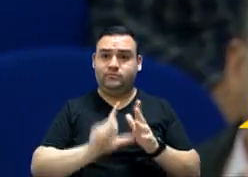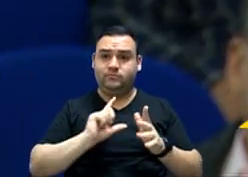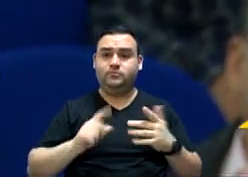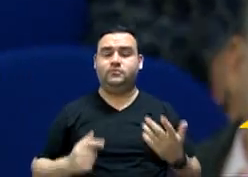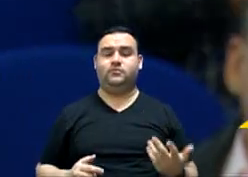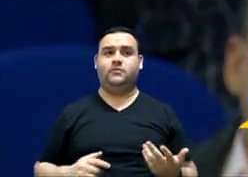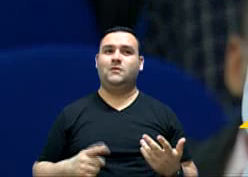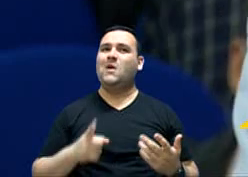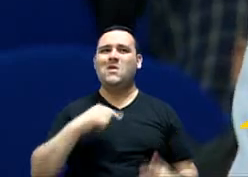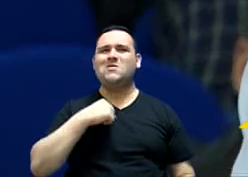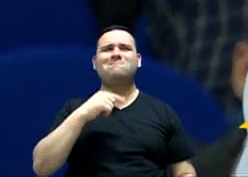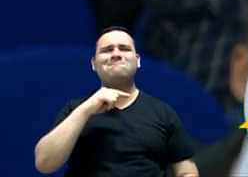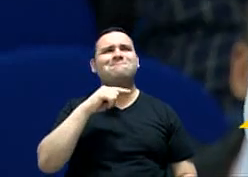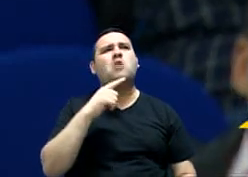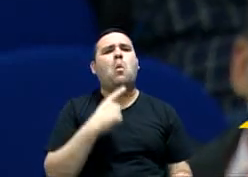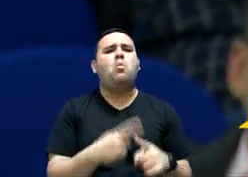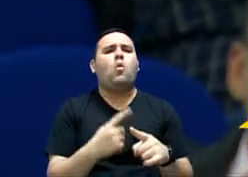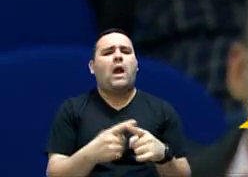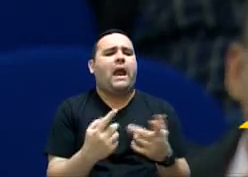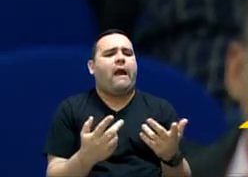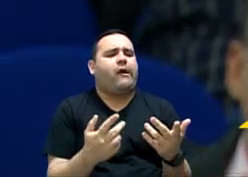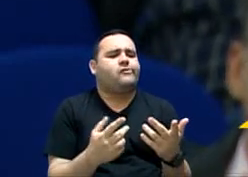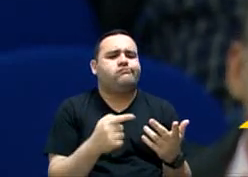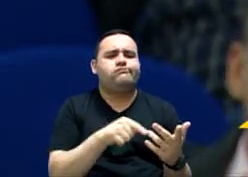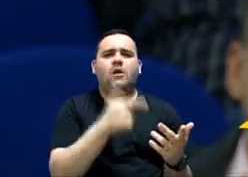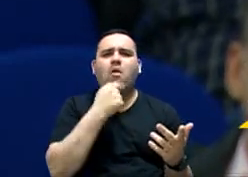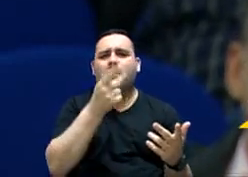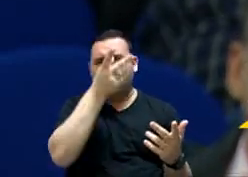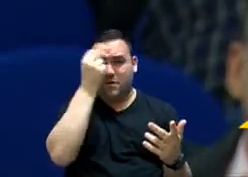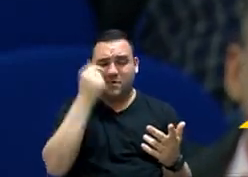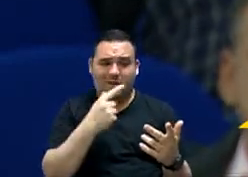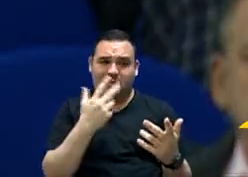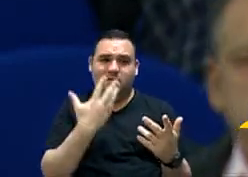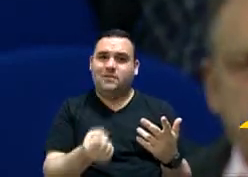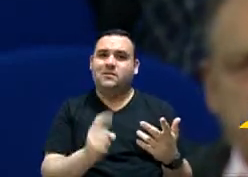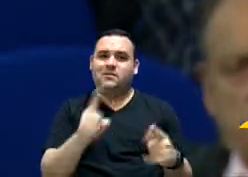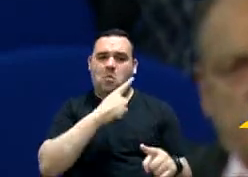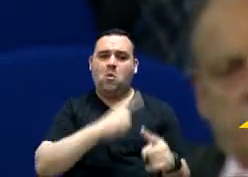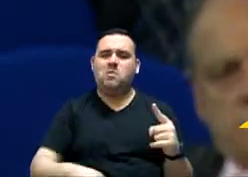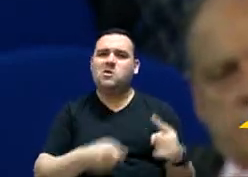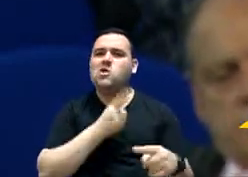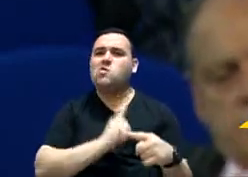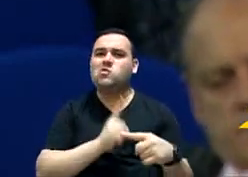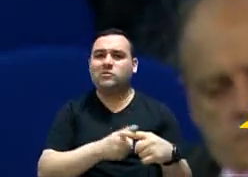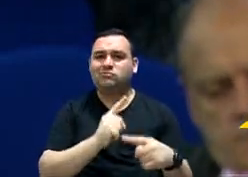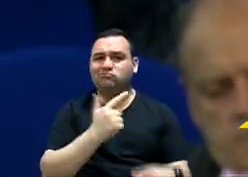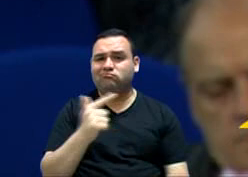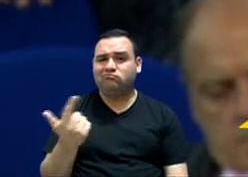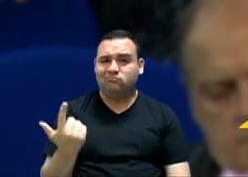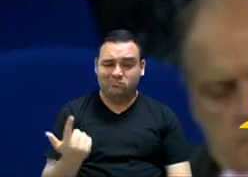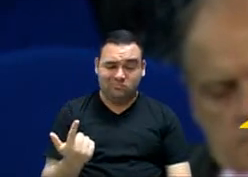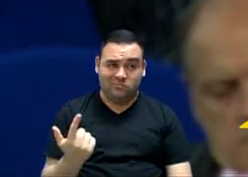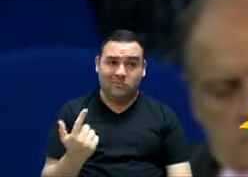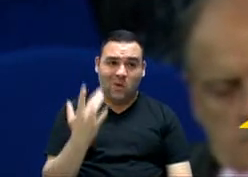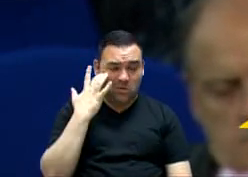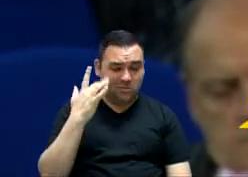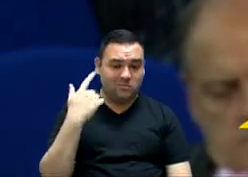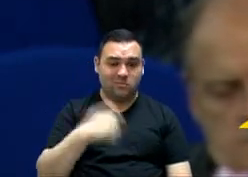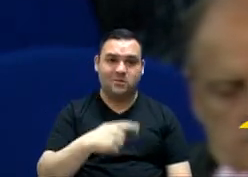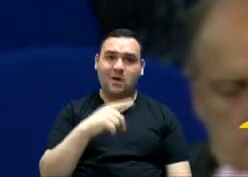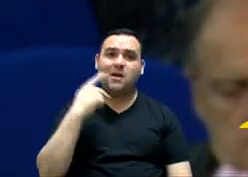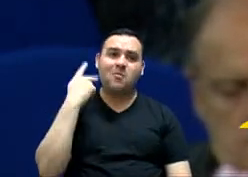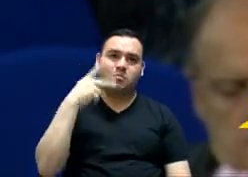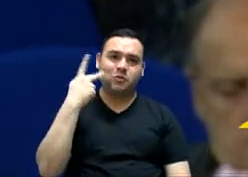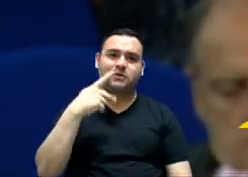públicas. Então, não consegui achar um motivo para que o prefeito Crespo tivesse vetado a sua proposta. Aliás, que já deveria ser